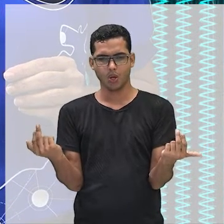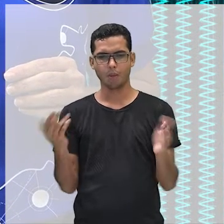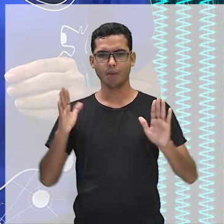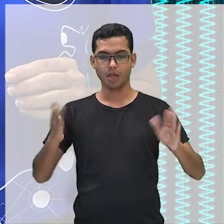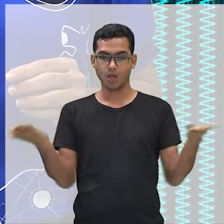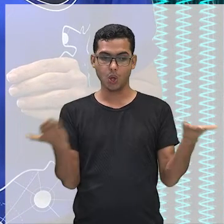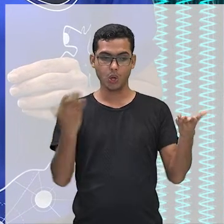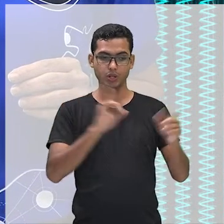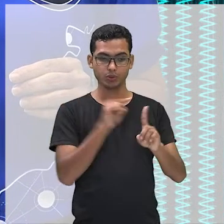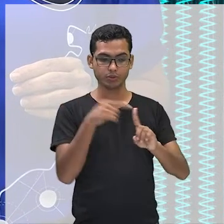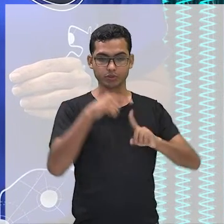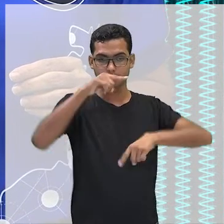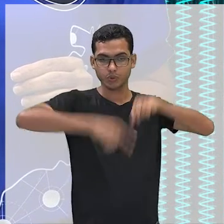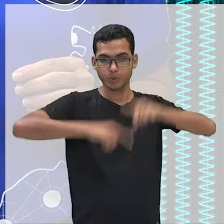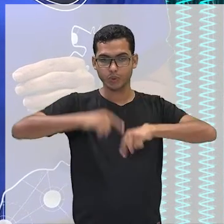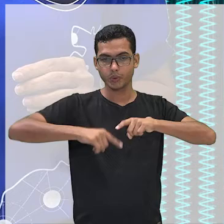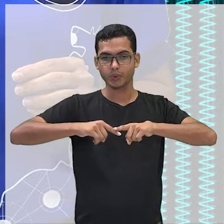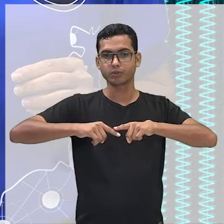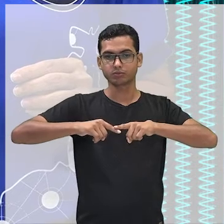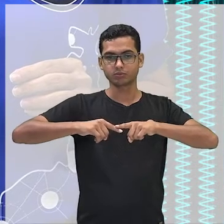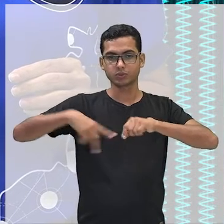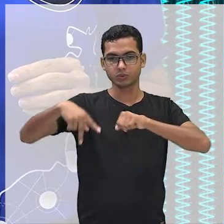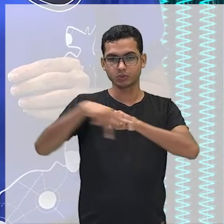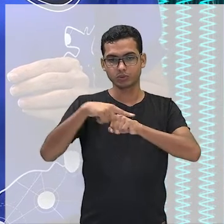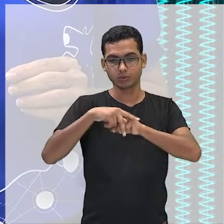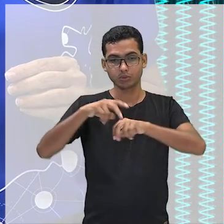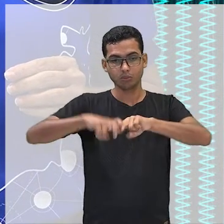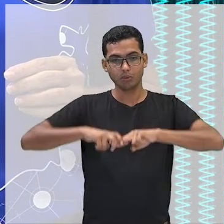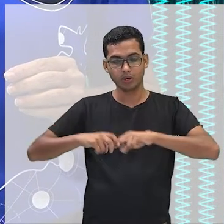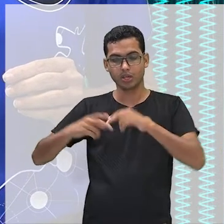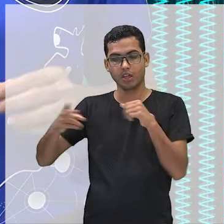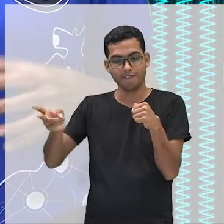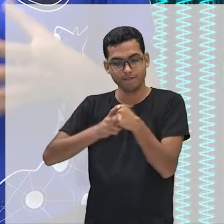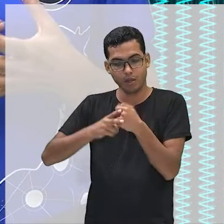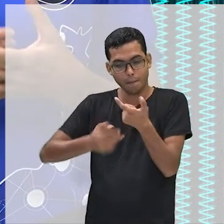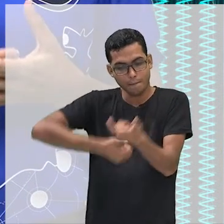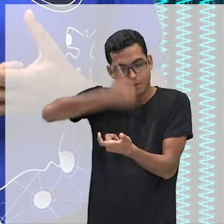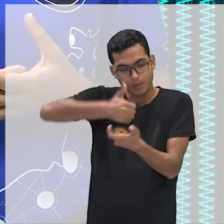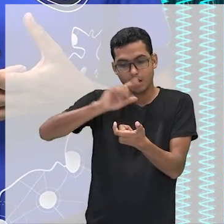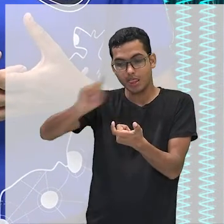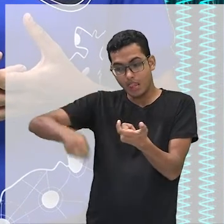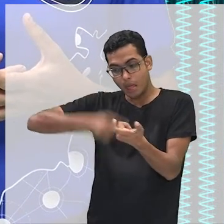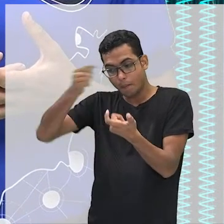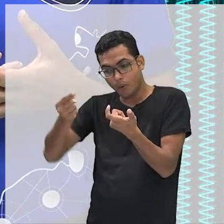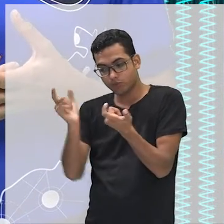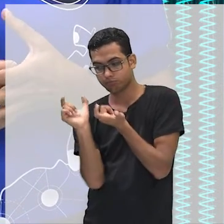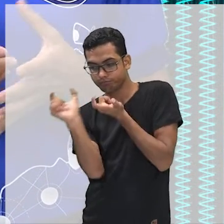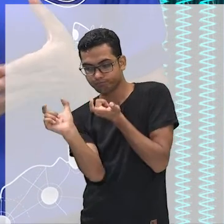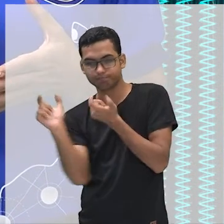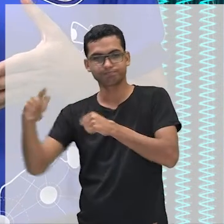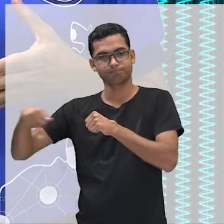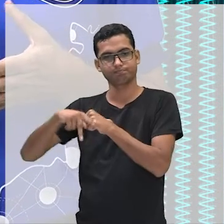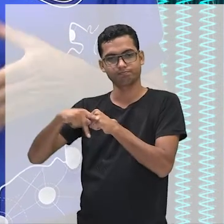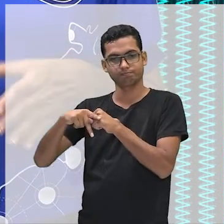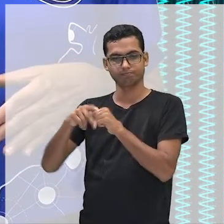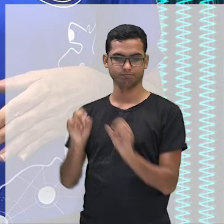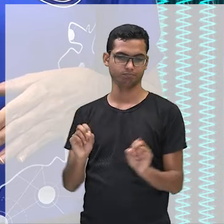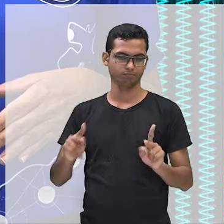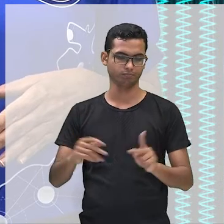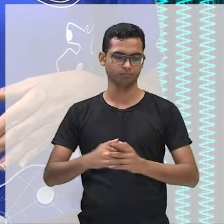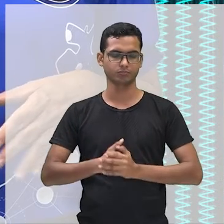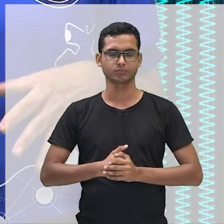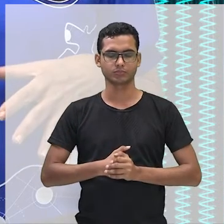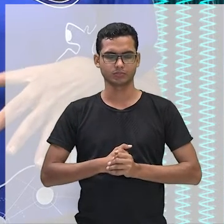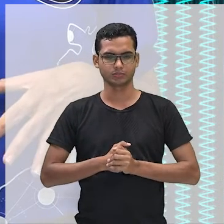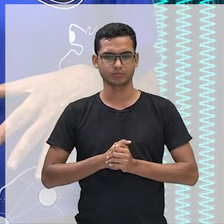de objeto, certo? Porque ele está depois do verbo, ó. I have some gifts for you, ok? Então, ele